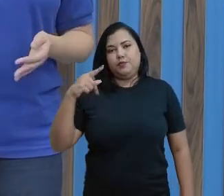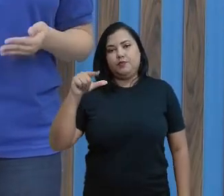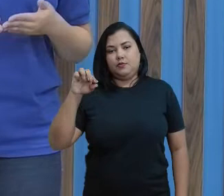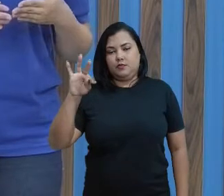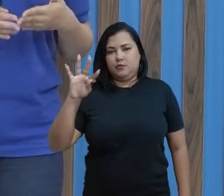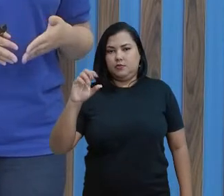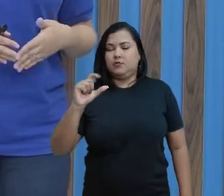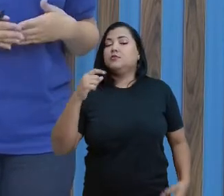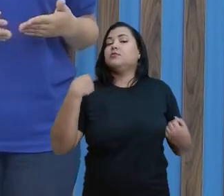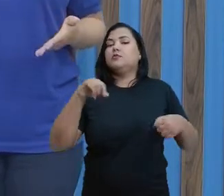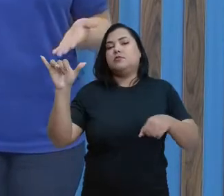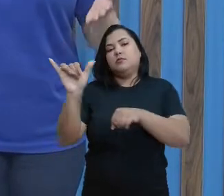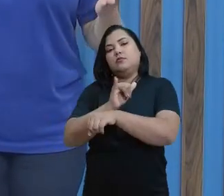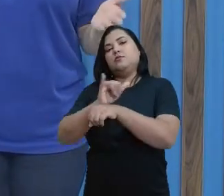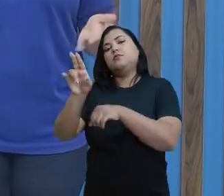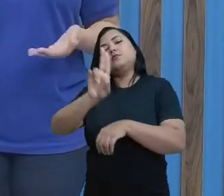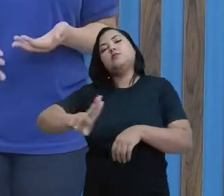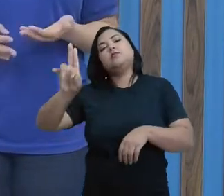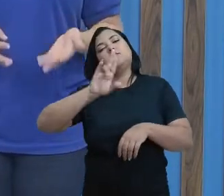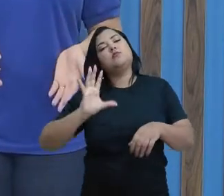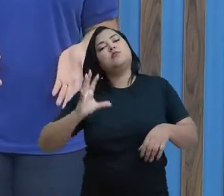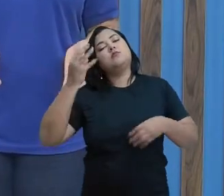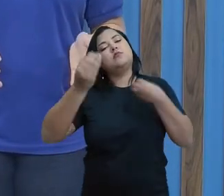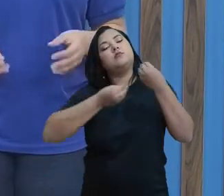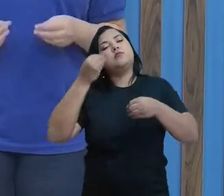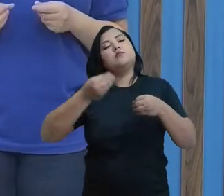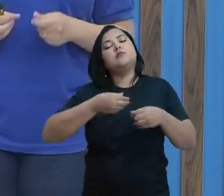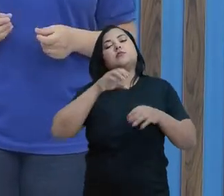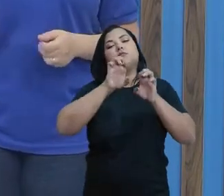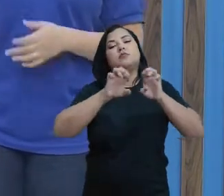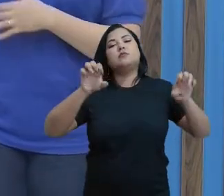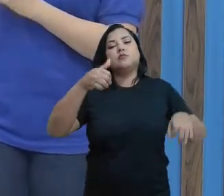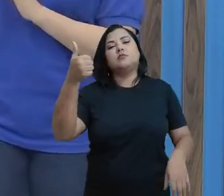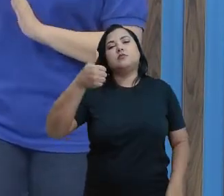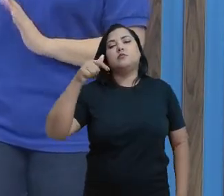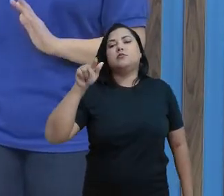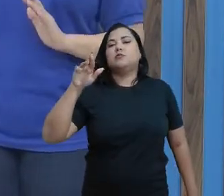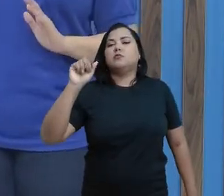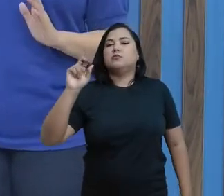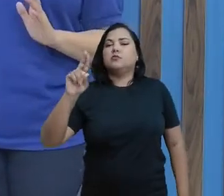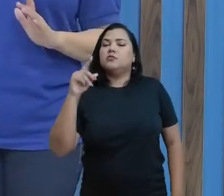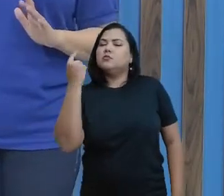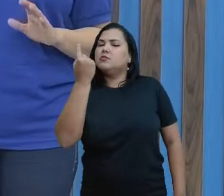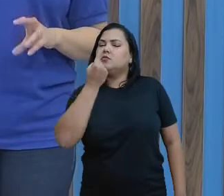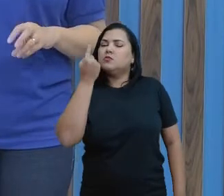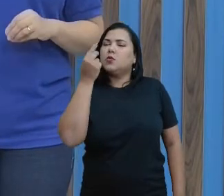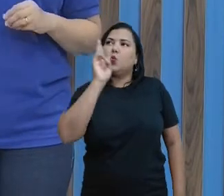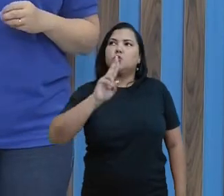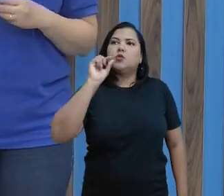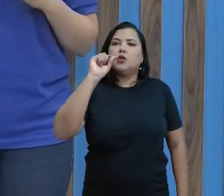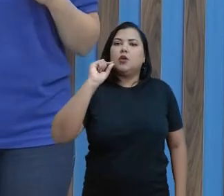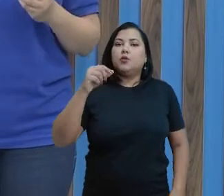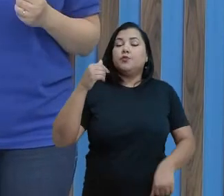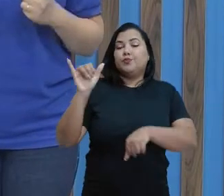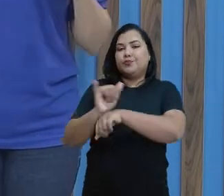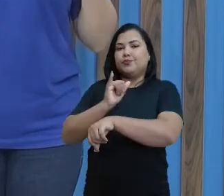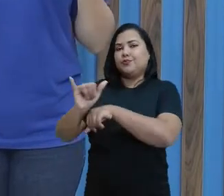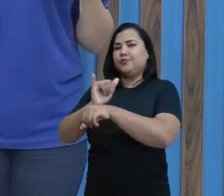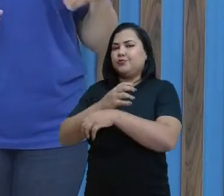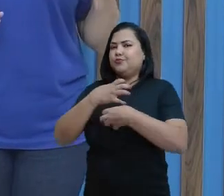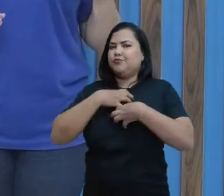habilidade de resolver como se fosse uma equação do primeiro grau, utilizando, pelo menos nesse primeiro momento aqui, a maneira